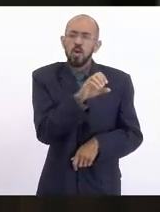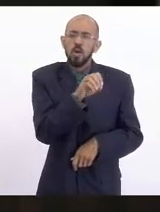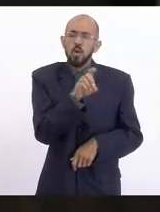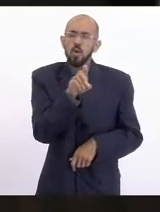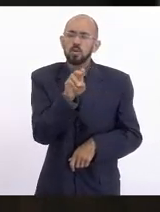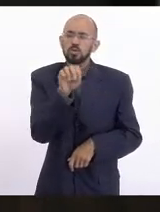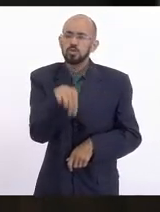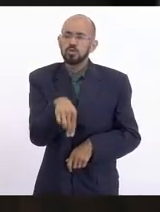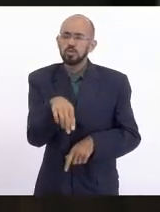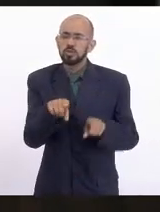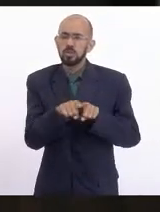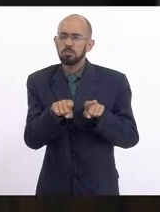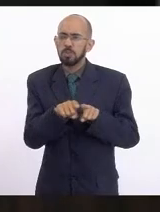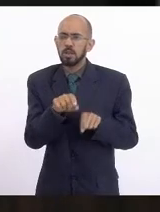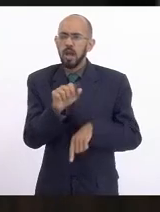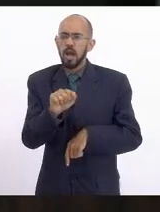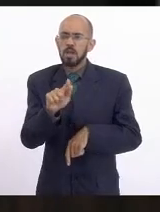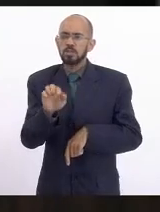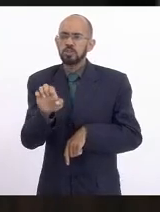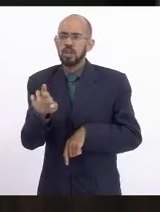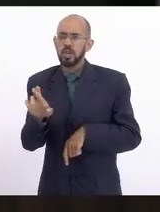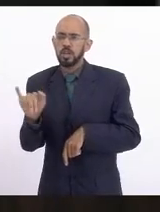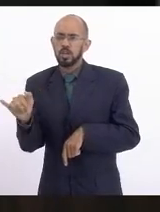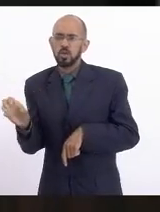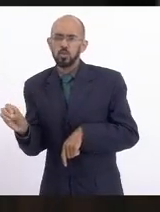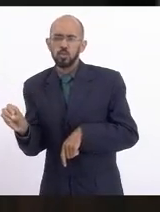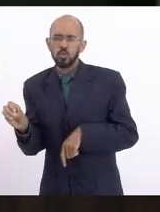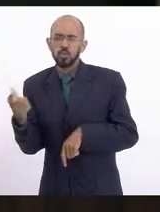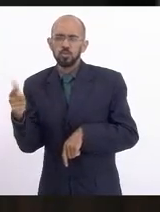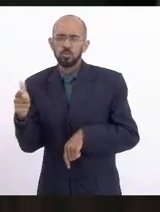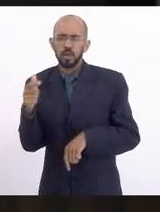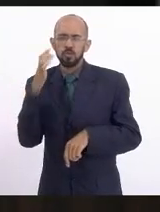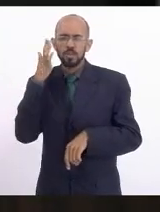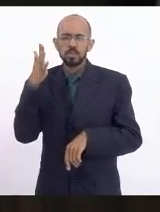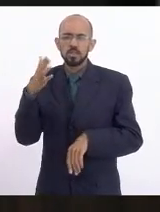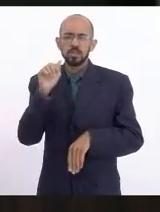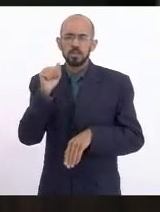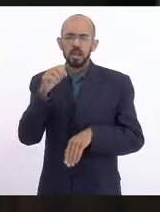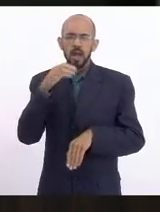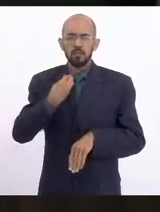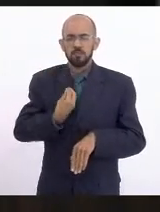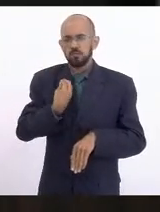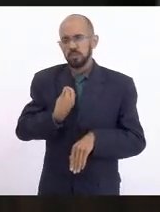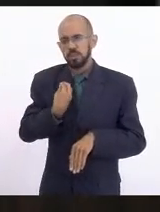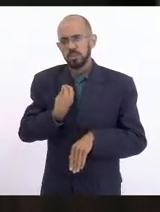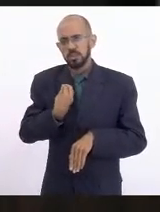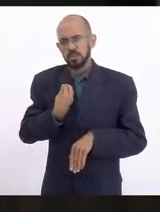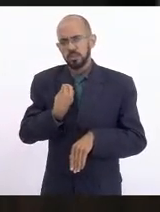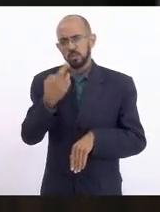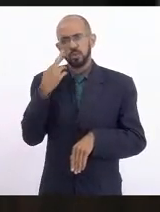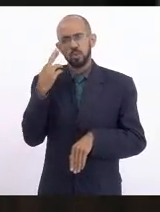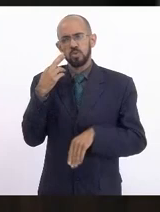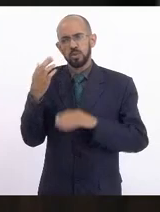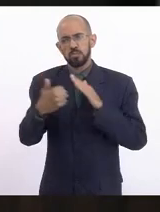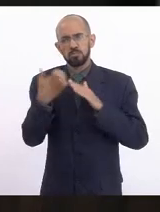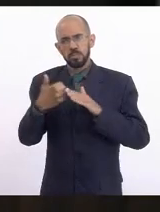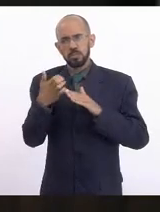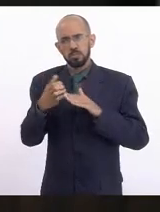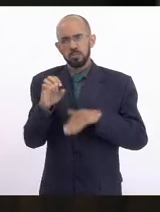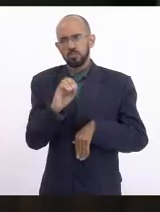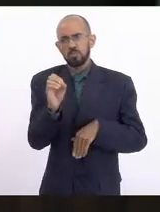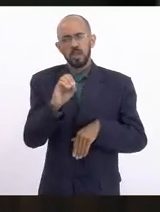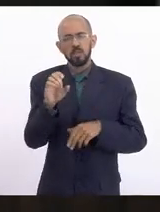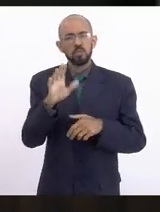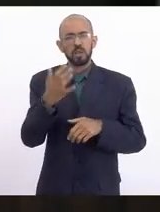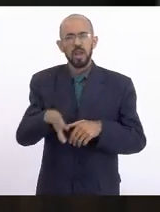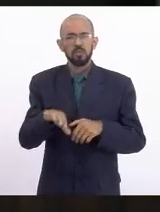tá sentado lá ao invés de está facilitando a vida do Empreendedor ta dificultando Então ninguém quer fazer nada errado ninguém